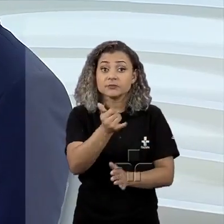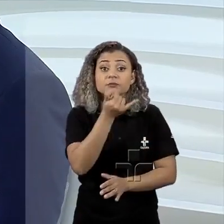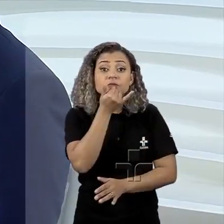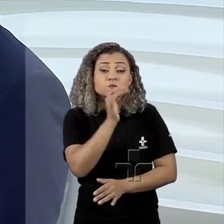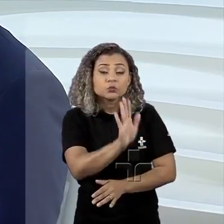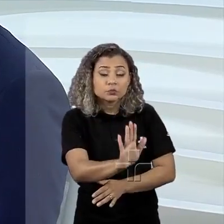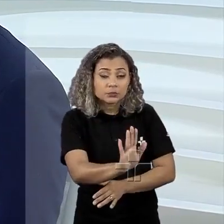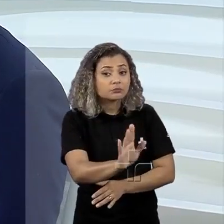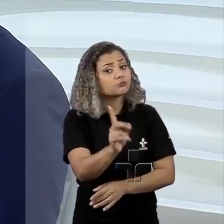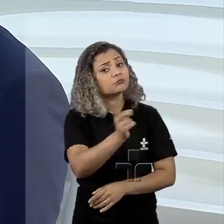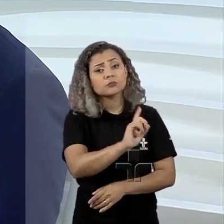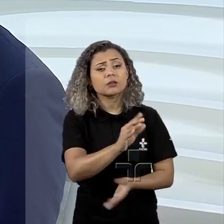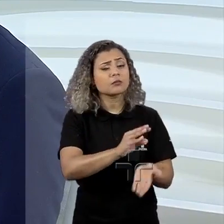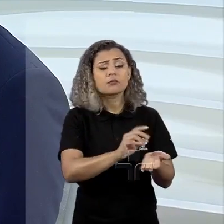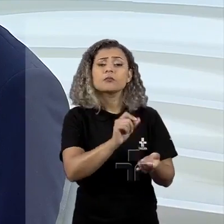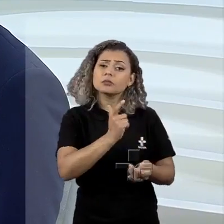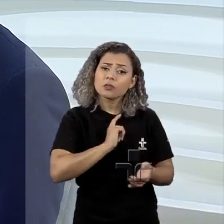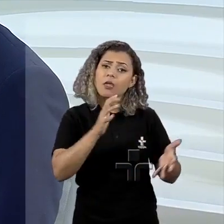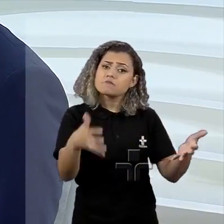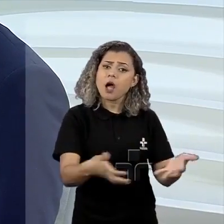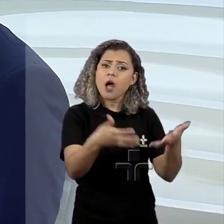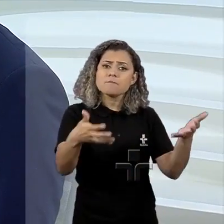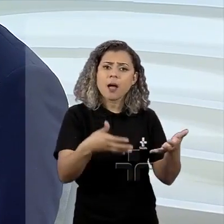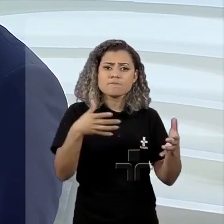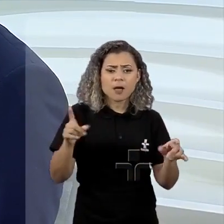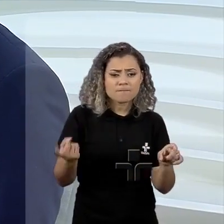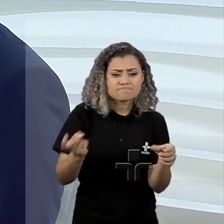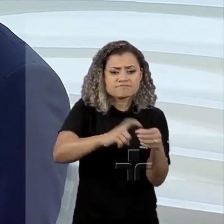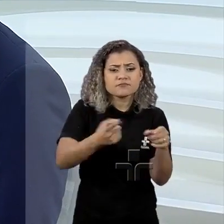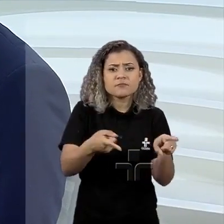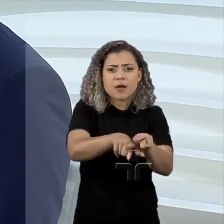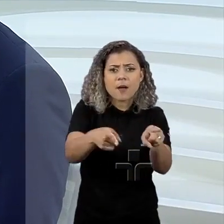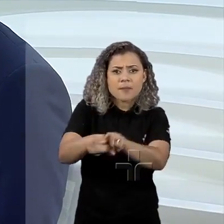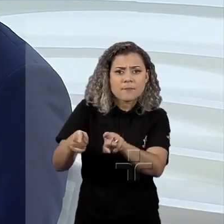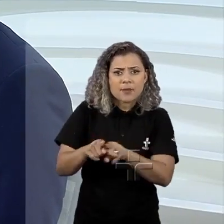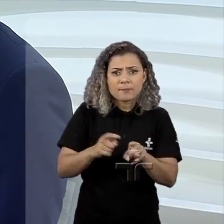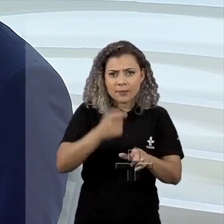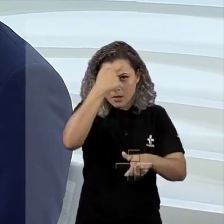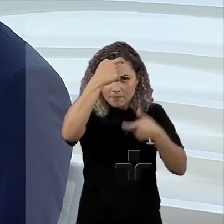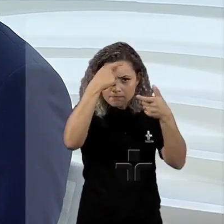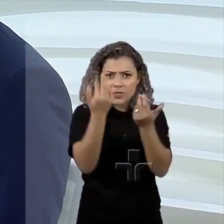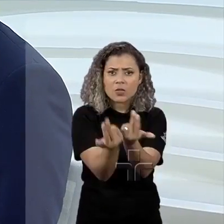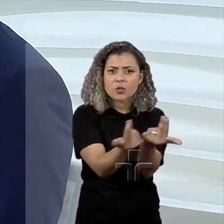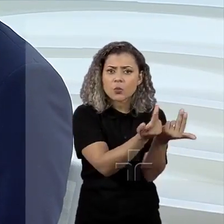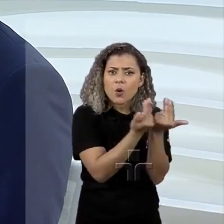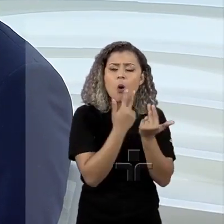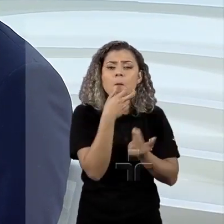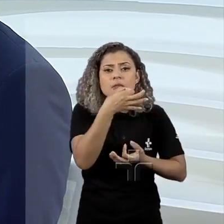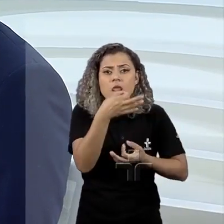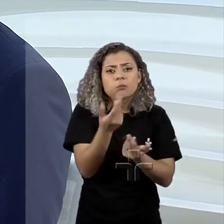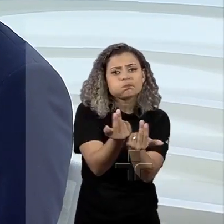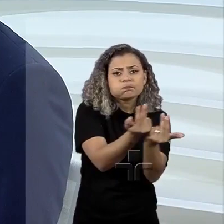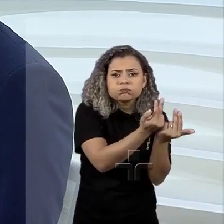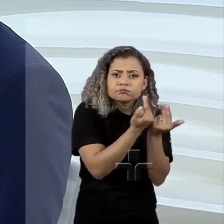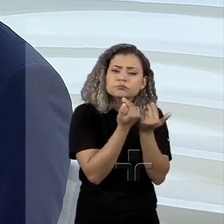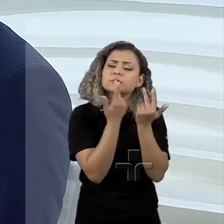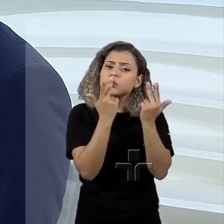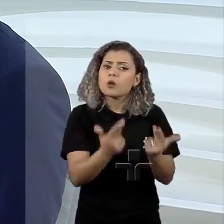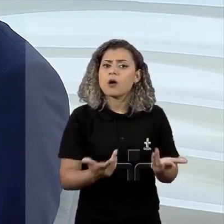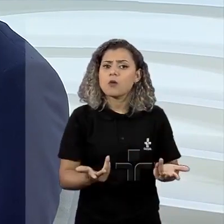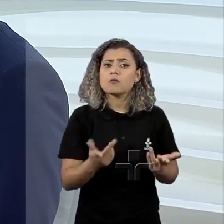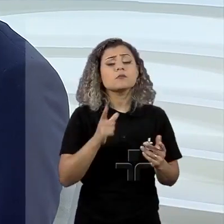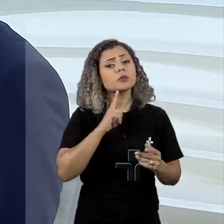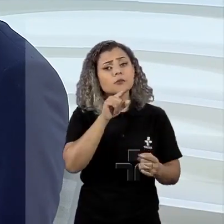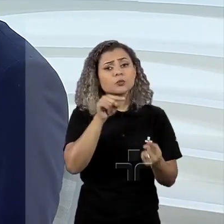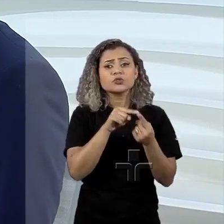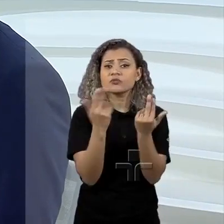você. Não, nós temos um bom engajamento de pessoas que têm o mesmo pensamento, os mesmos ideais, os mesmos princípios e a mesma bandeira.